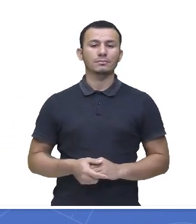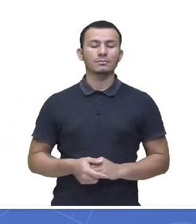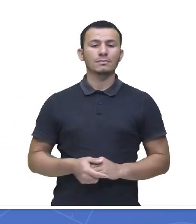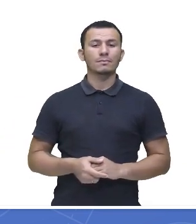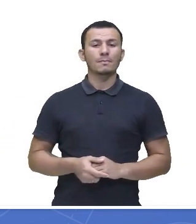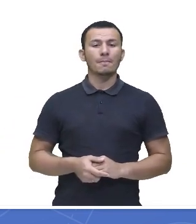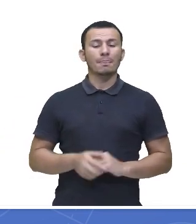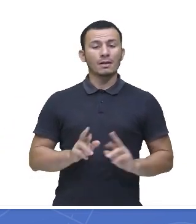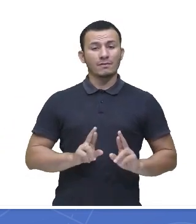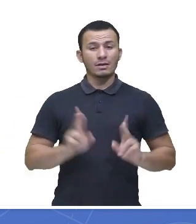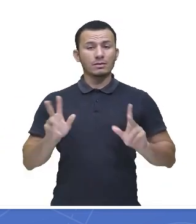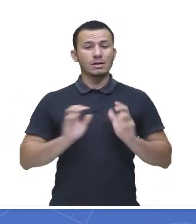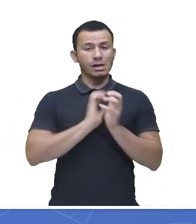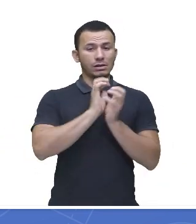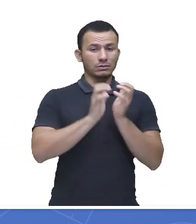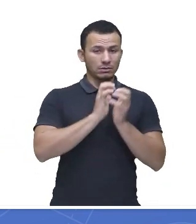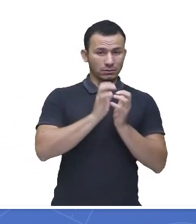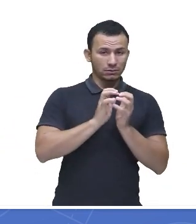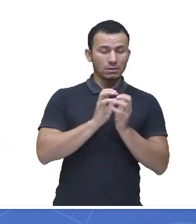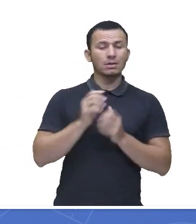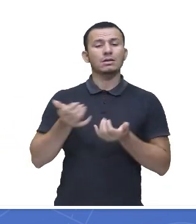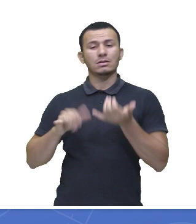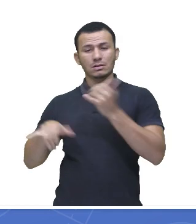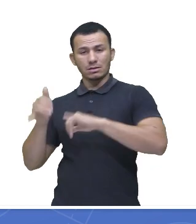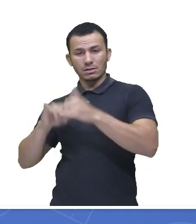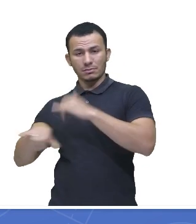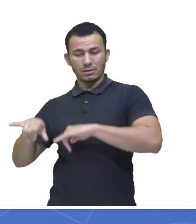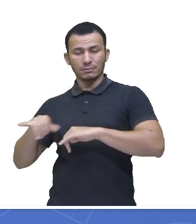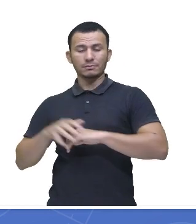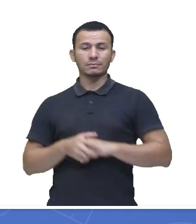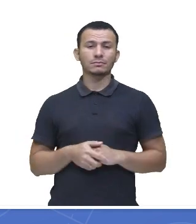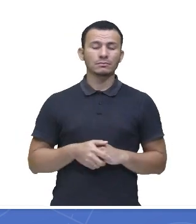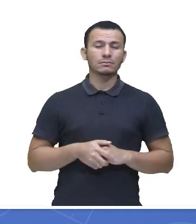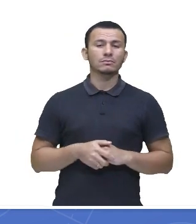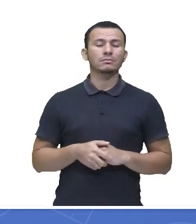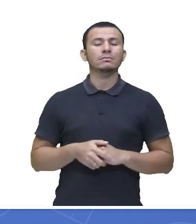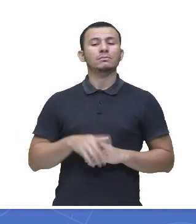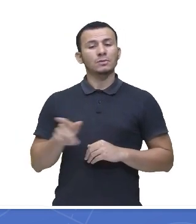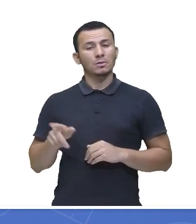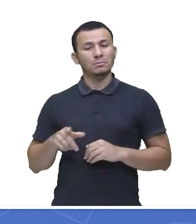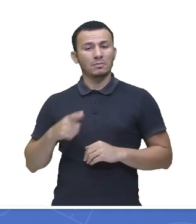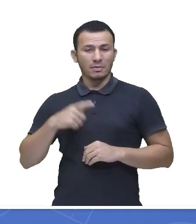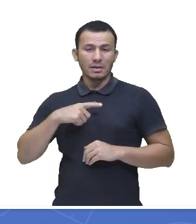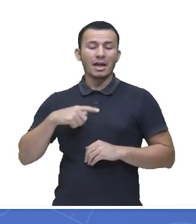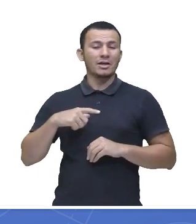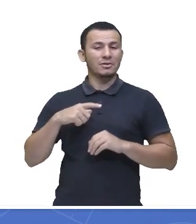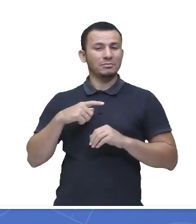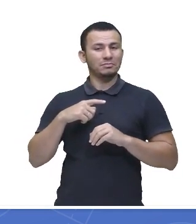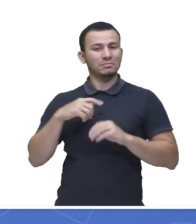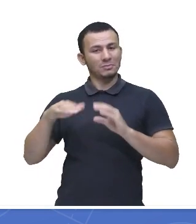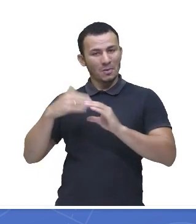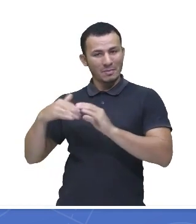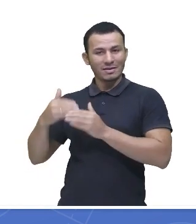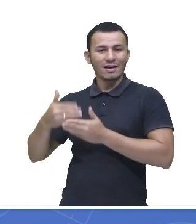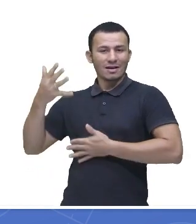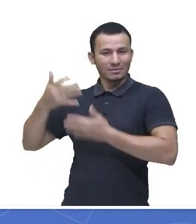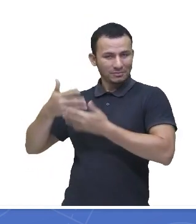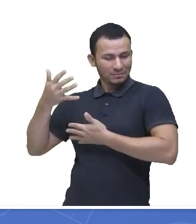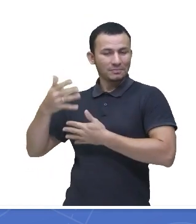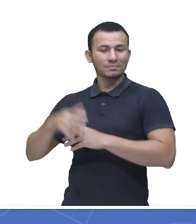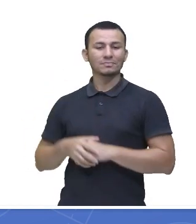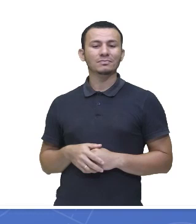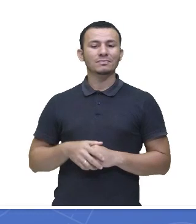diferencie digestão mecânica e química. E aí eu quero até destacar o comentário, né? Cadê o comentário do nosso aluno aqui?